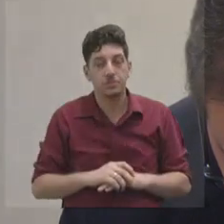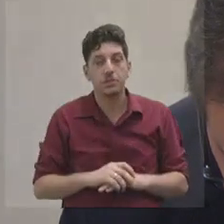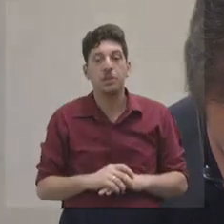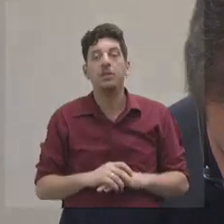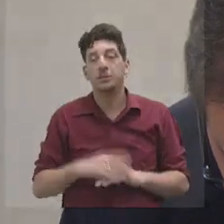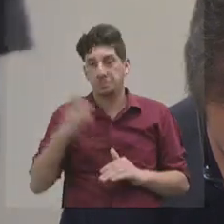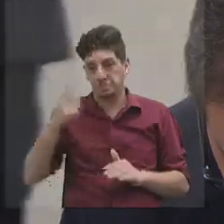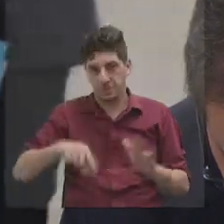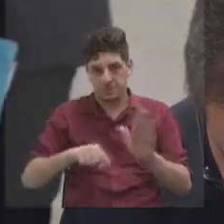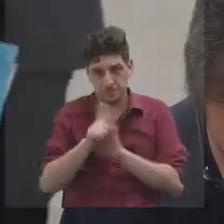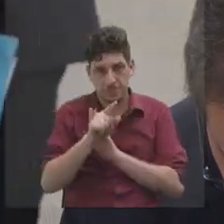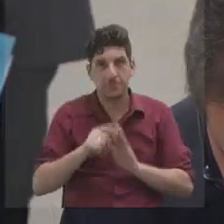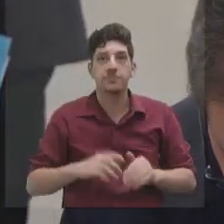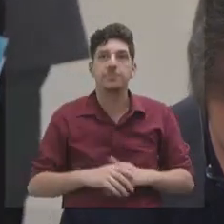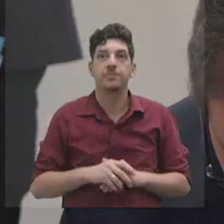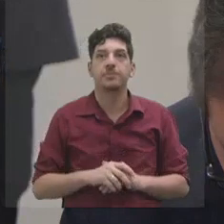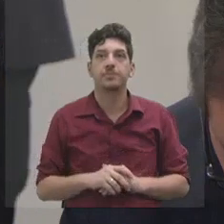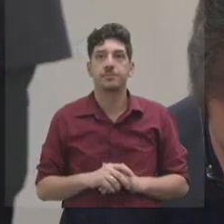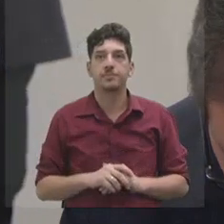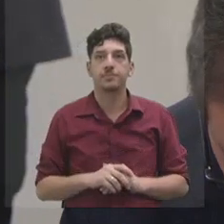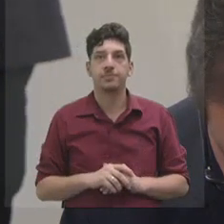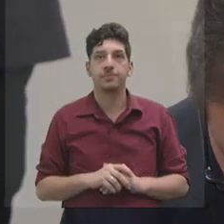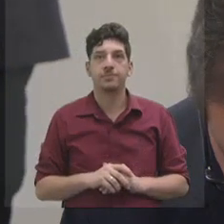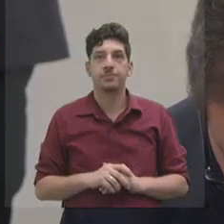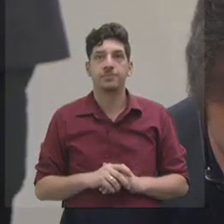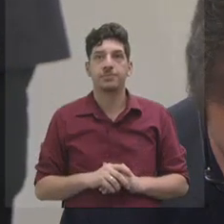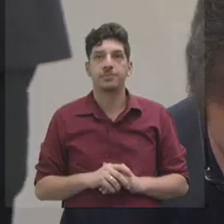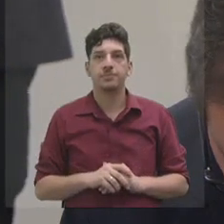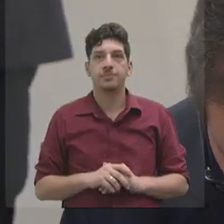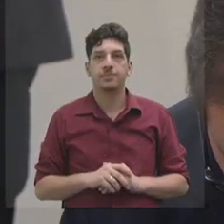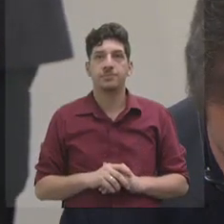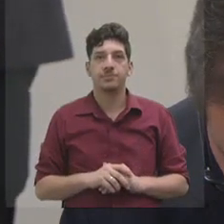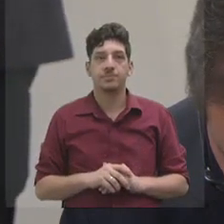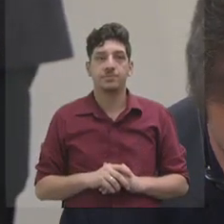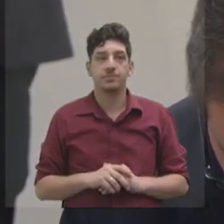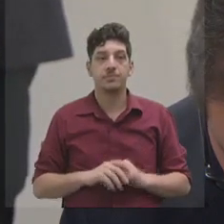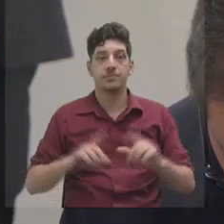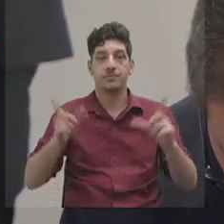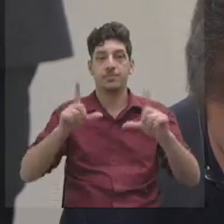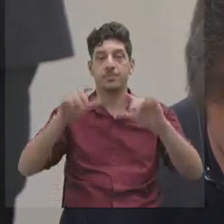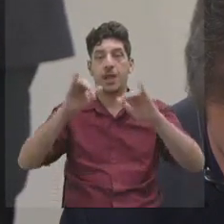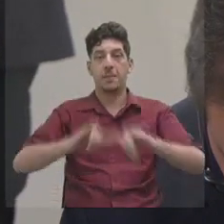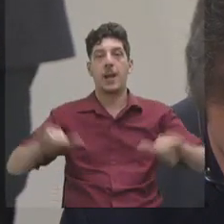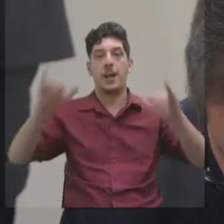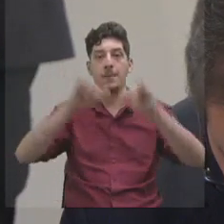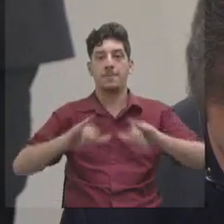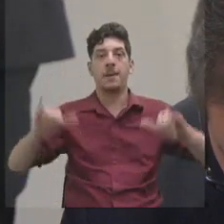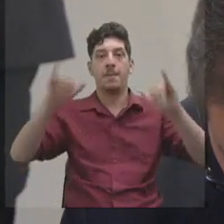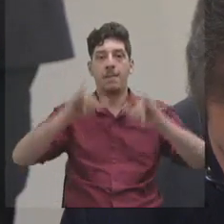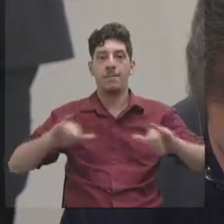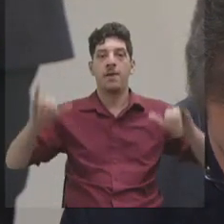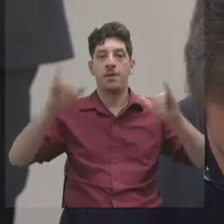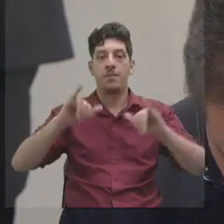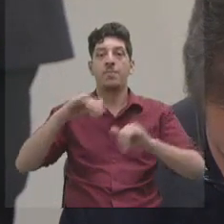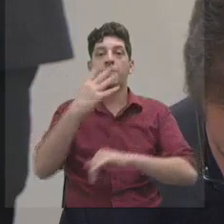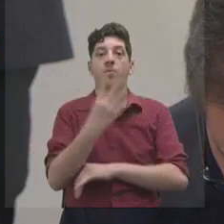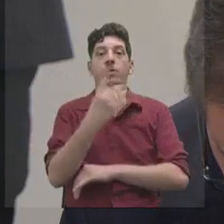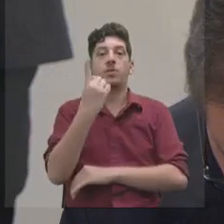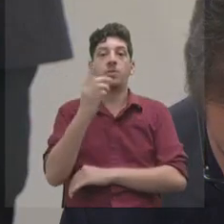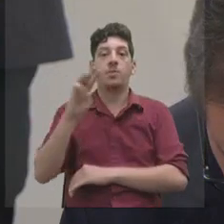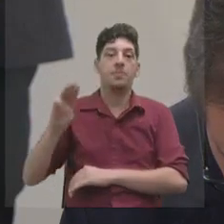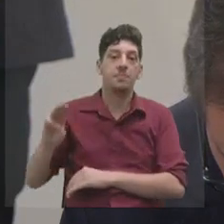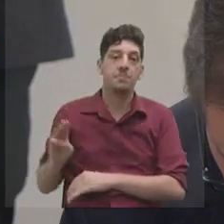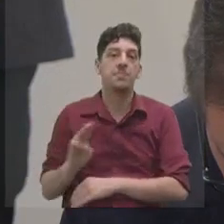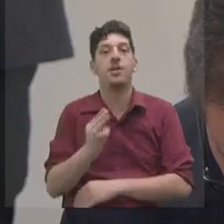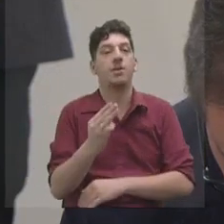questão ampla repercussão na imprensa nacional a matéria de que dos 41 milhões do